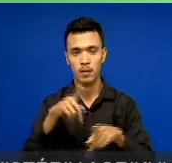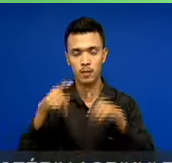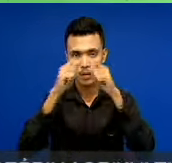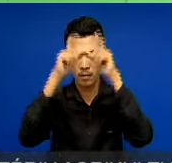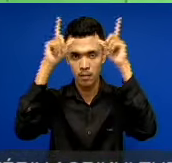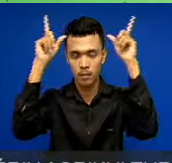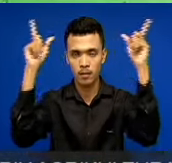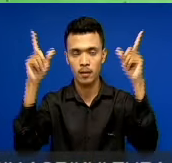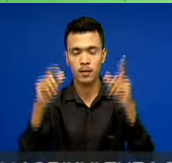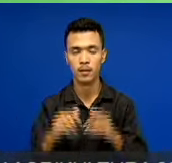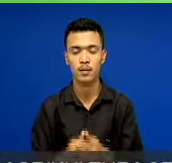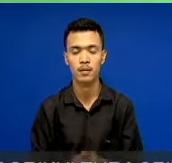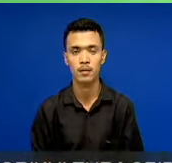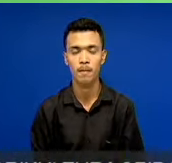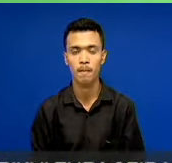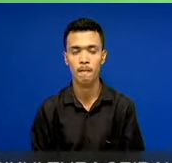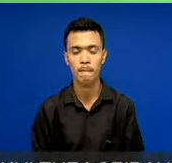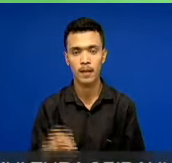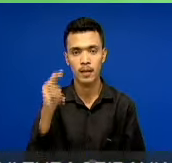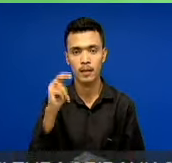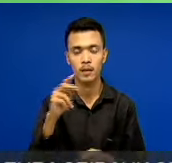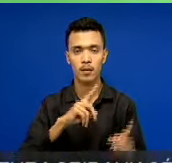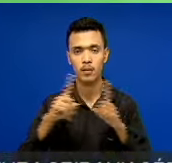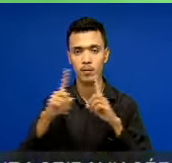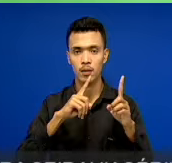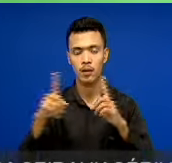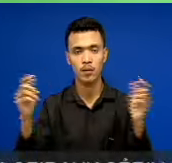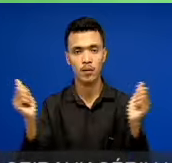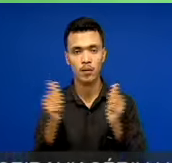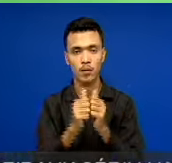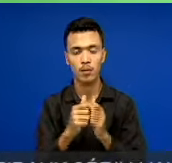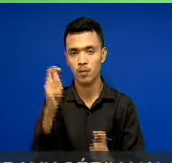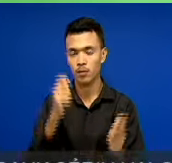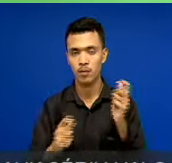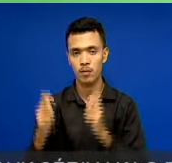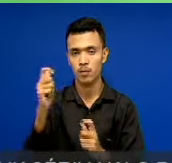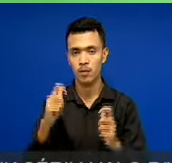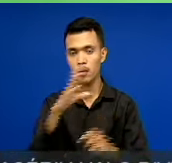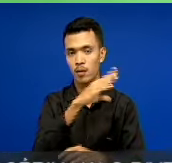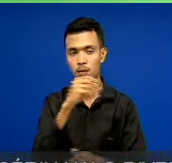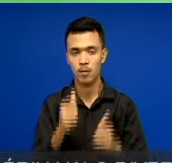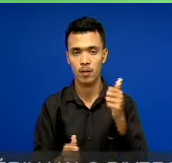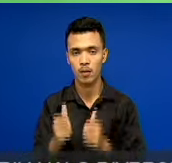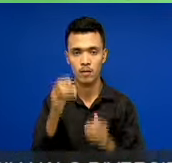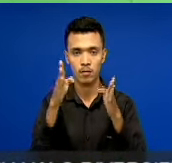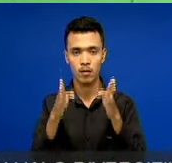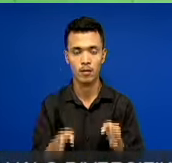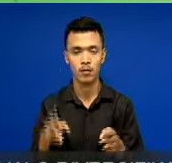preenche critério asilo político. Nem há o recurso do tribunal, ou nem advogado, nem o direito.